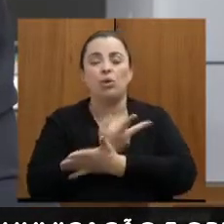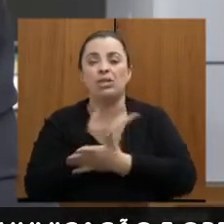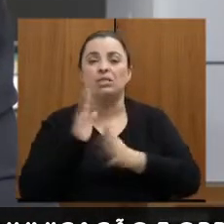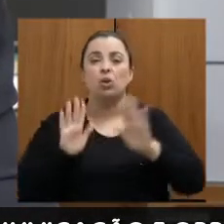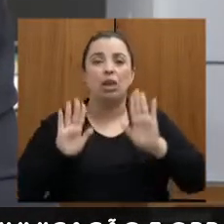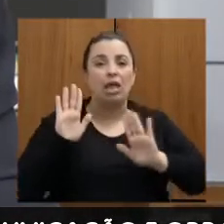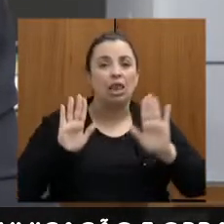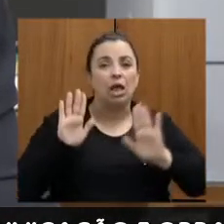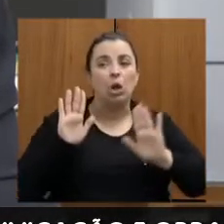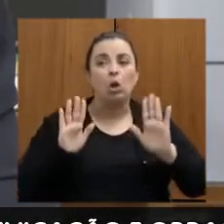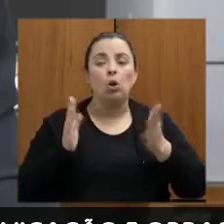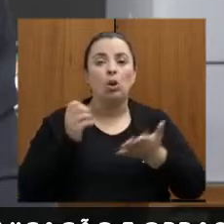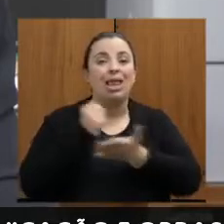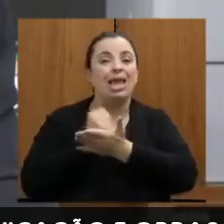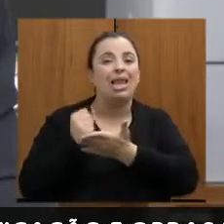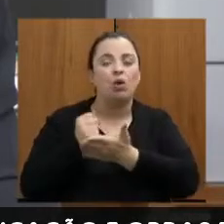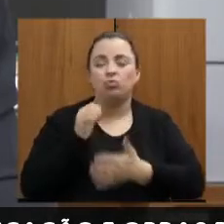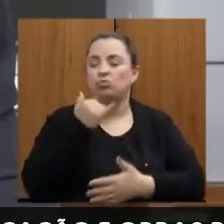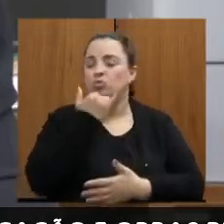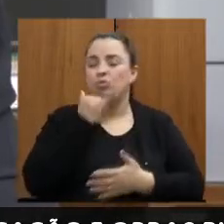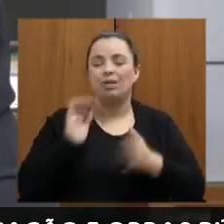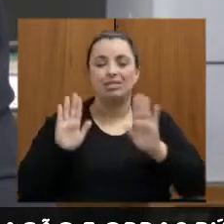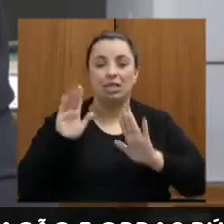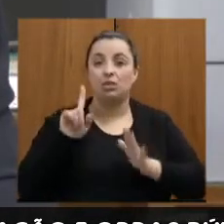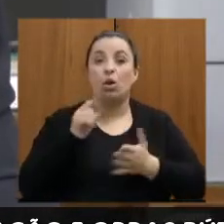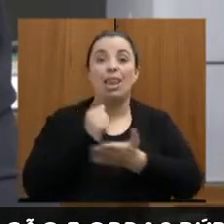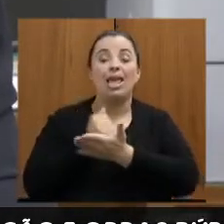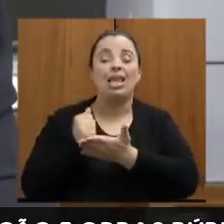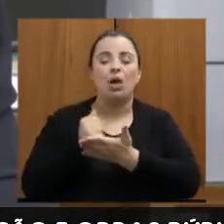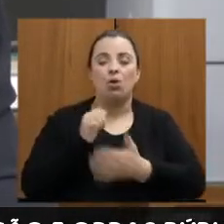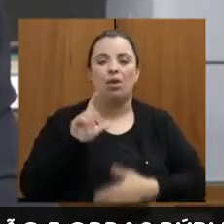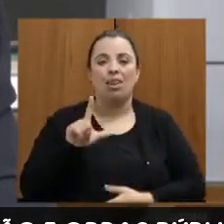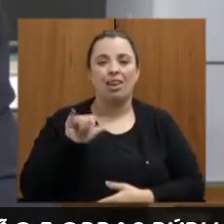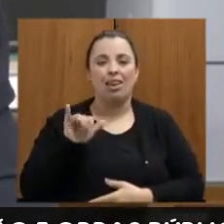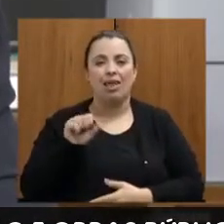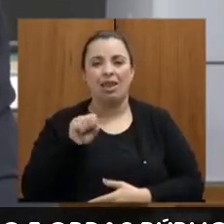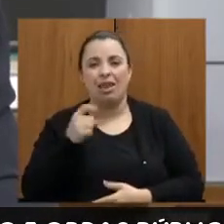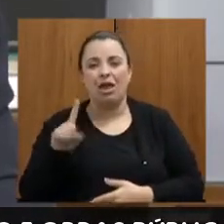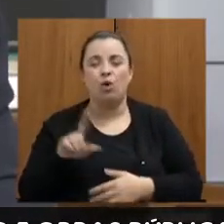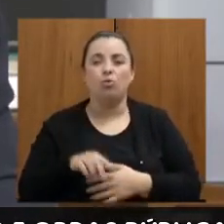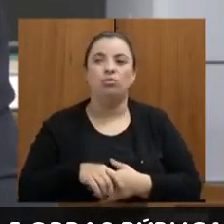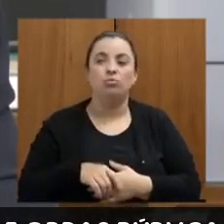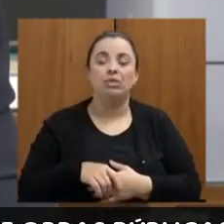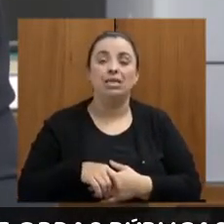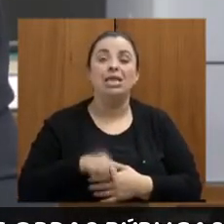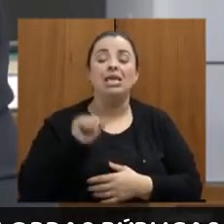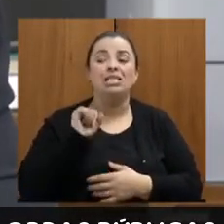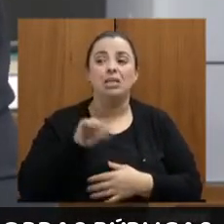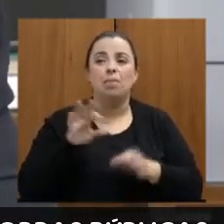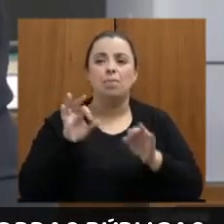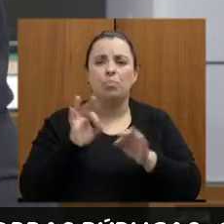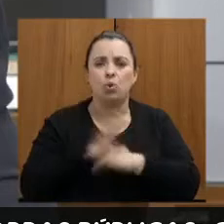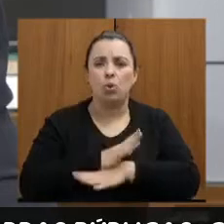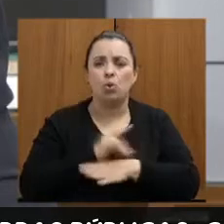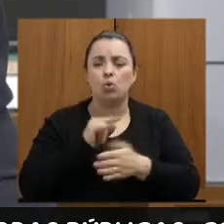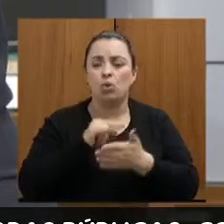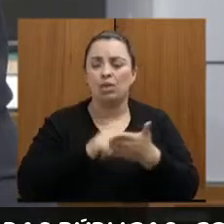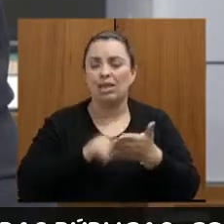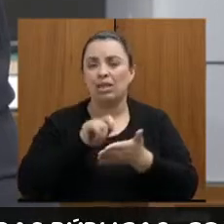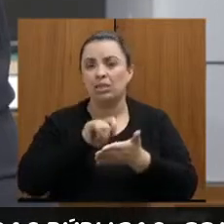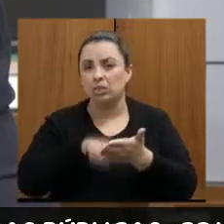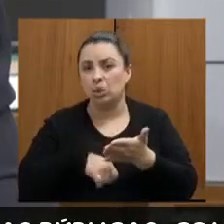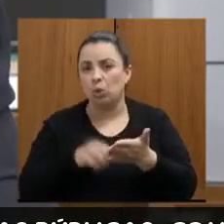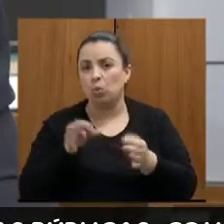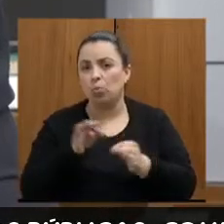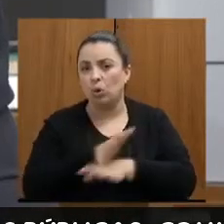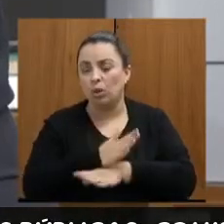Esse é o posterior né a contrato assinado tudo se tem como priorizar